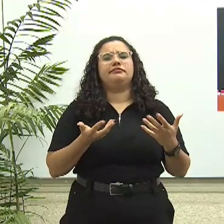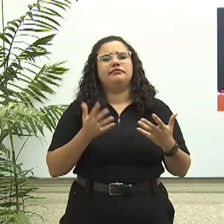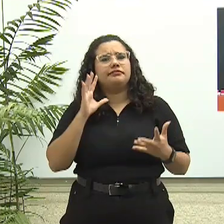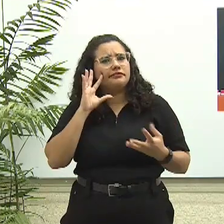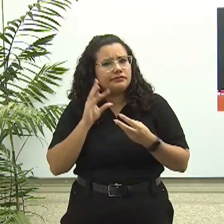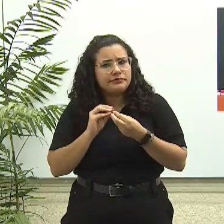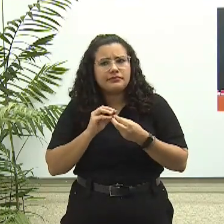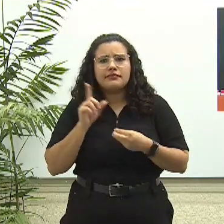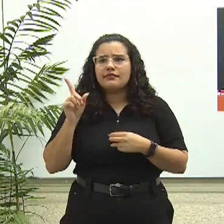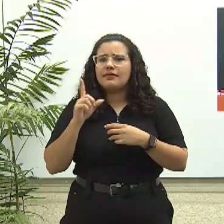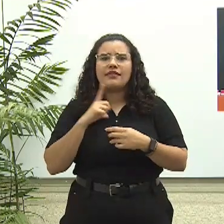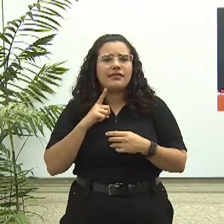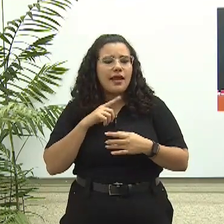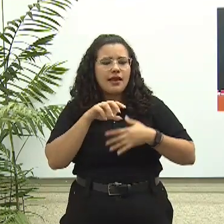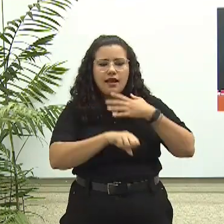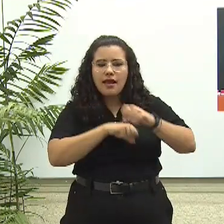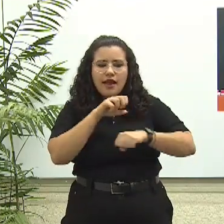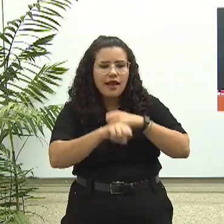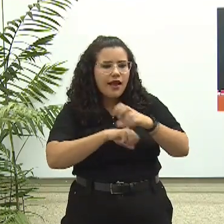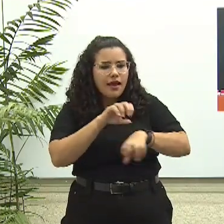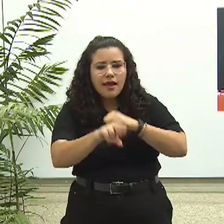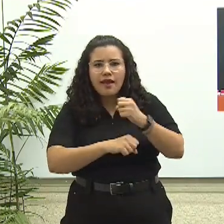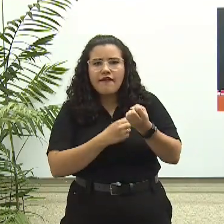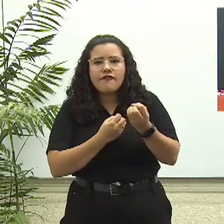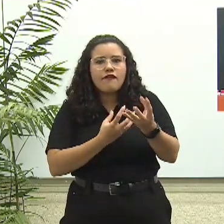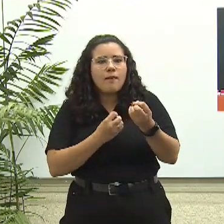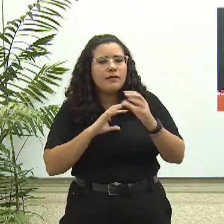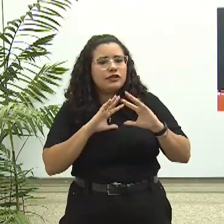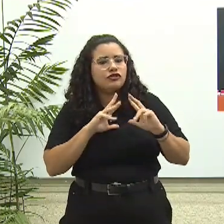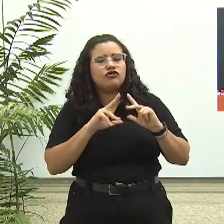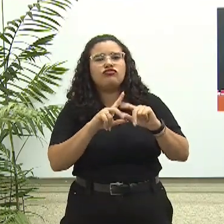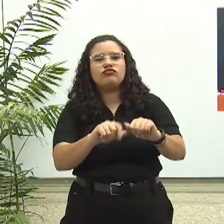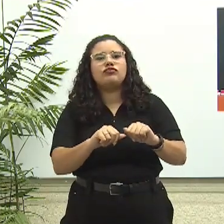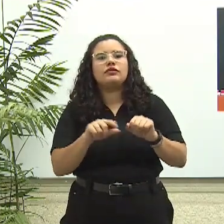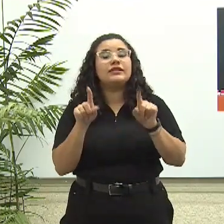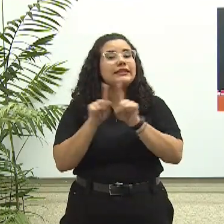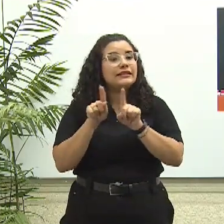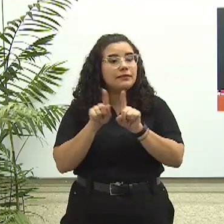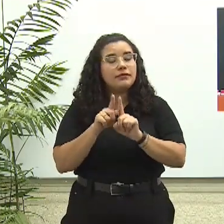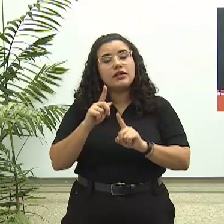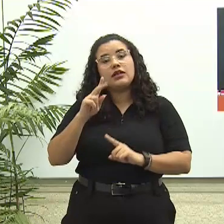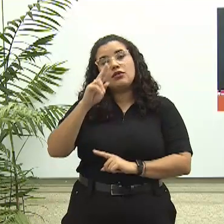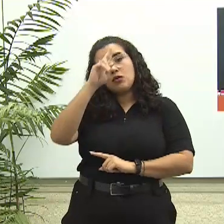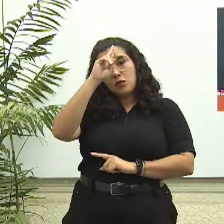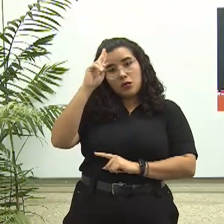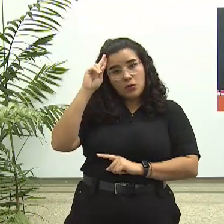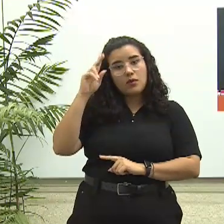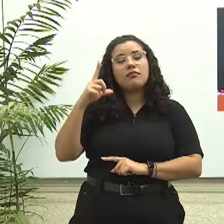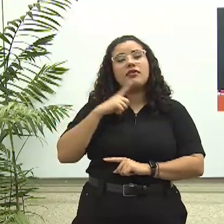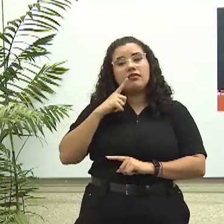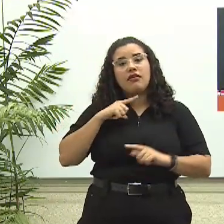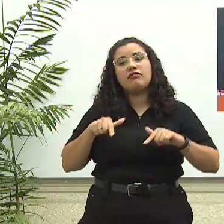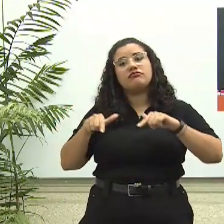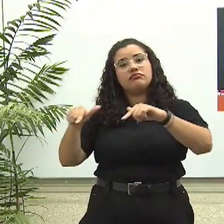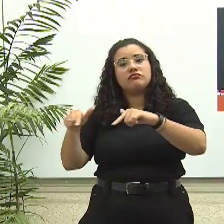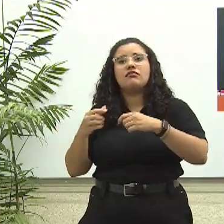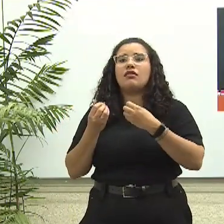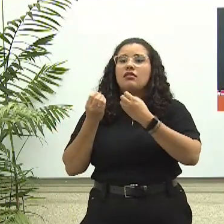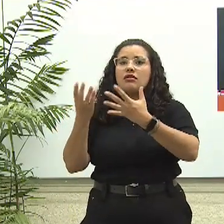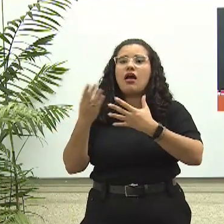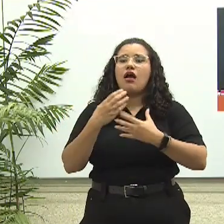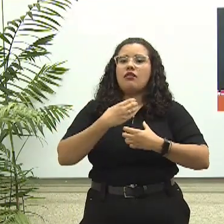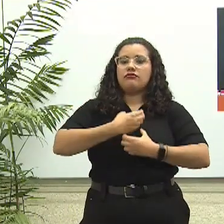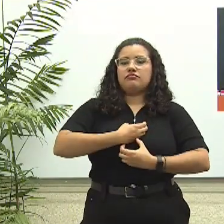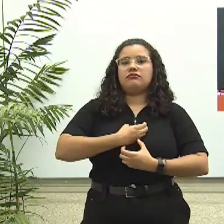captura de dados acompanhada de uma ludificação e gamifica vi de o próprio Uber ganha emblemas ganha medalhas tem sempre um